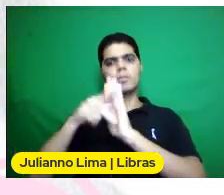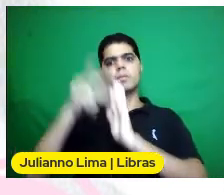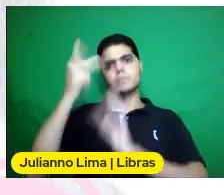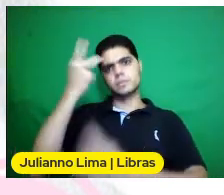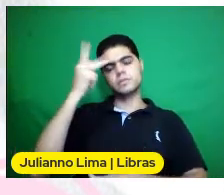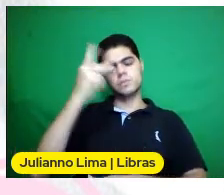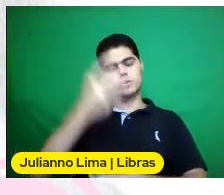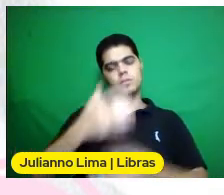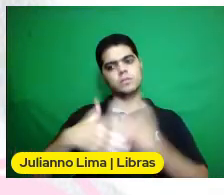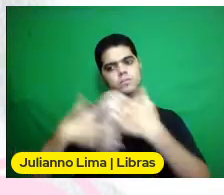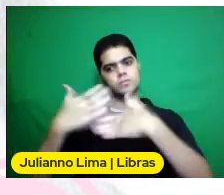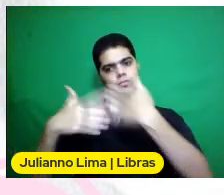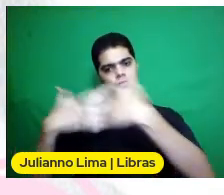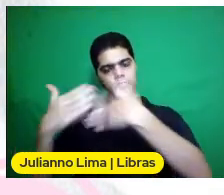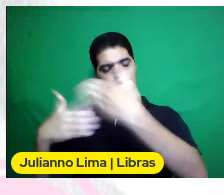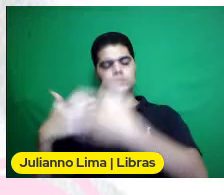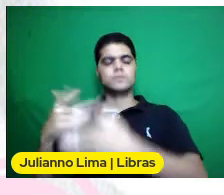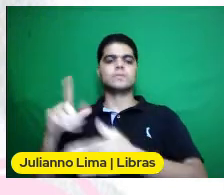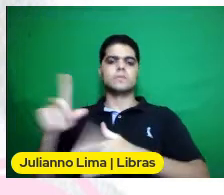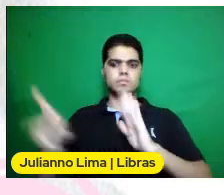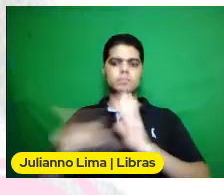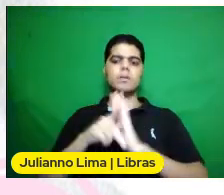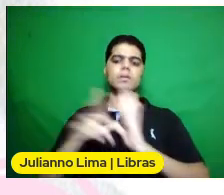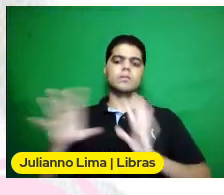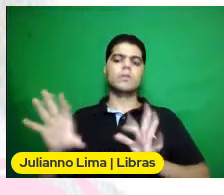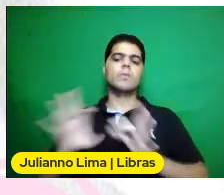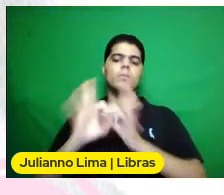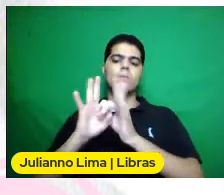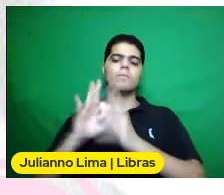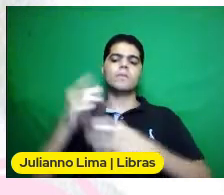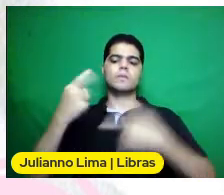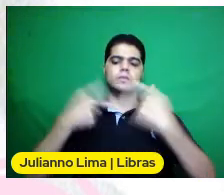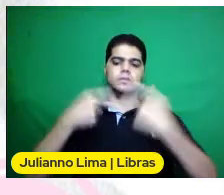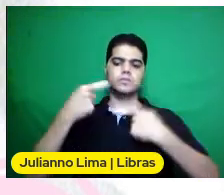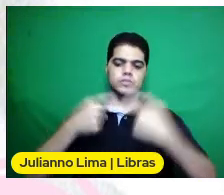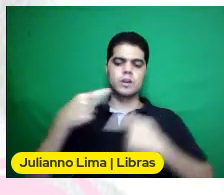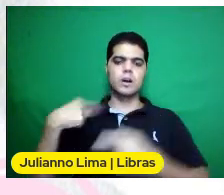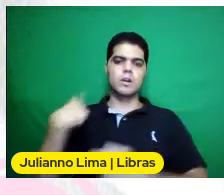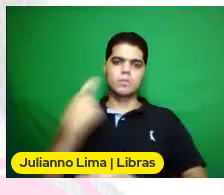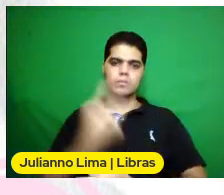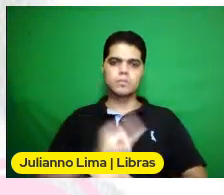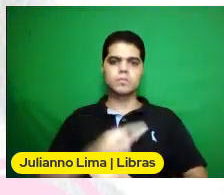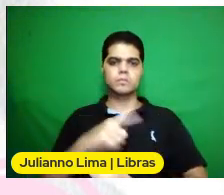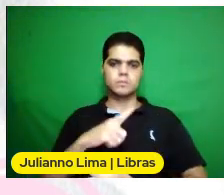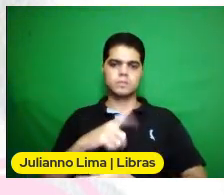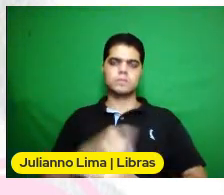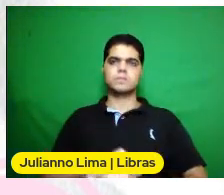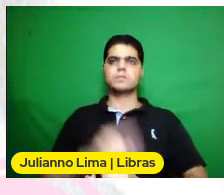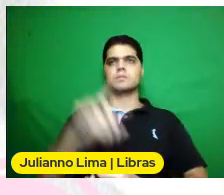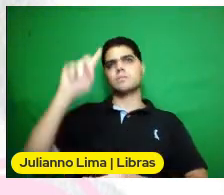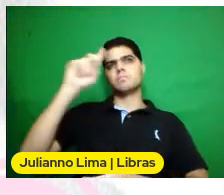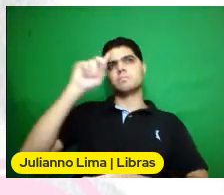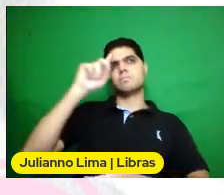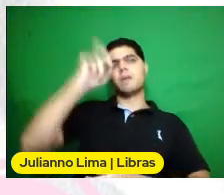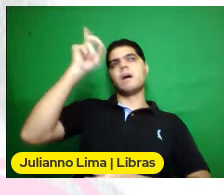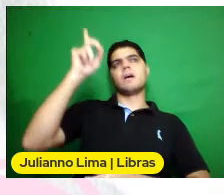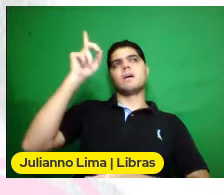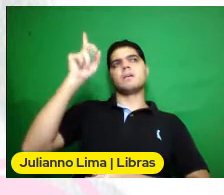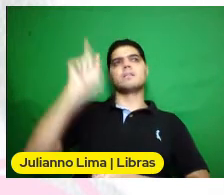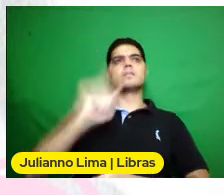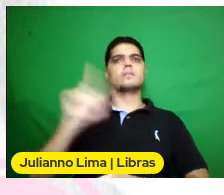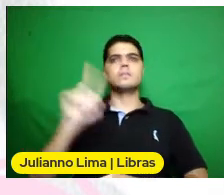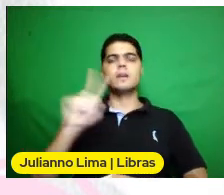faz parte desse diálogo e conexão. A ideia não é inventar, mas é construir esses